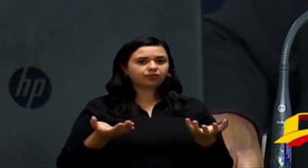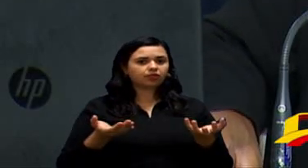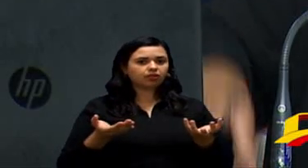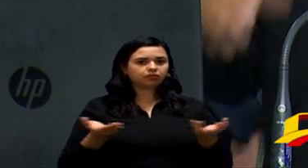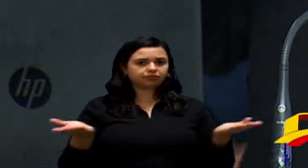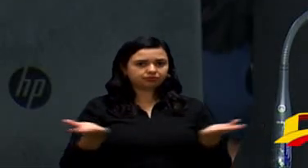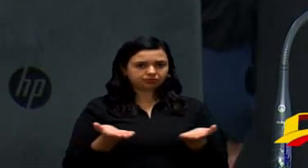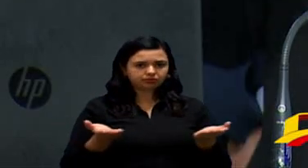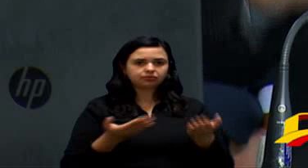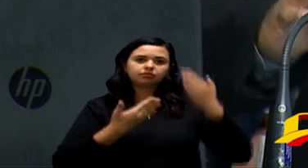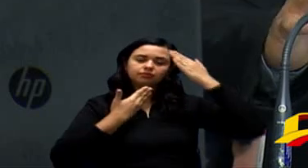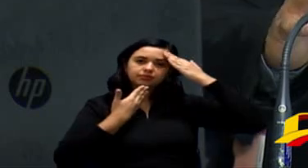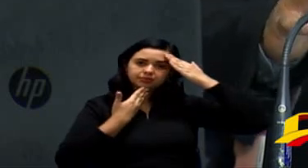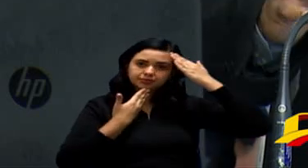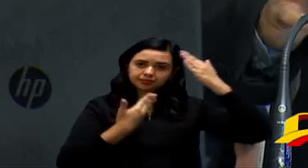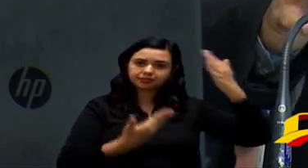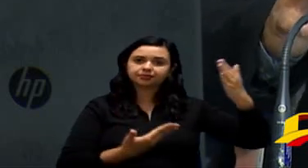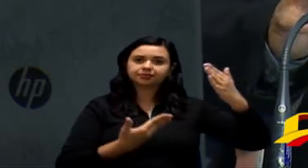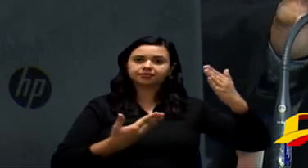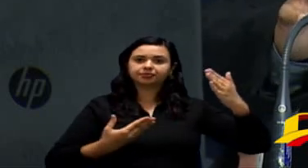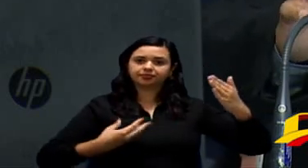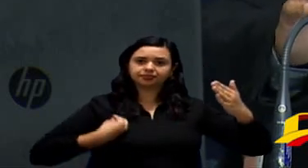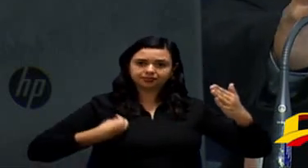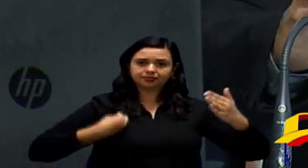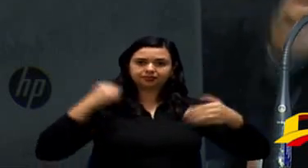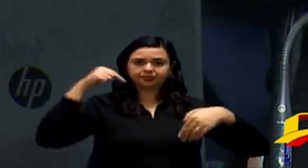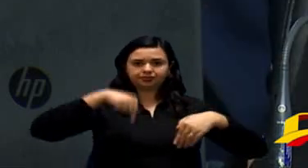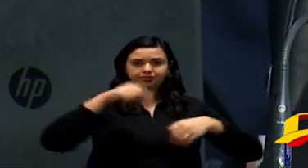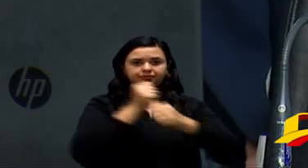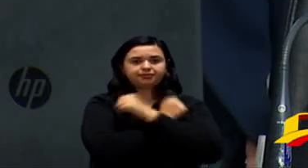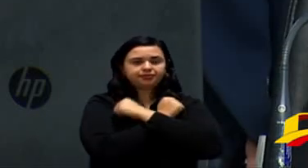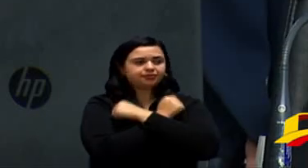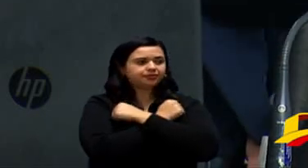obrigado pela presença de vocês um abraço